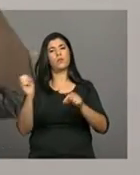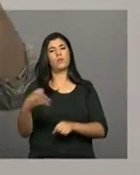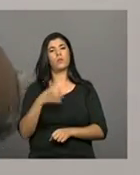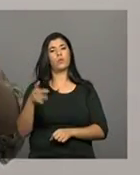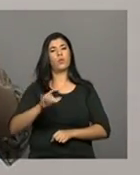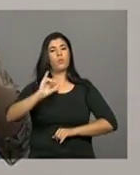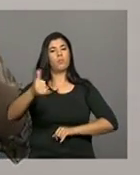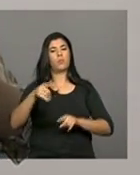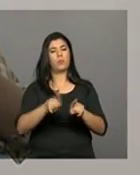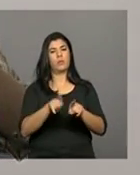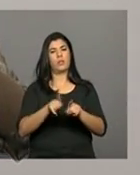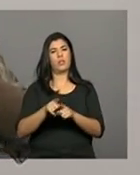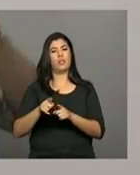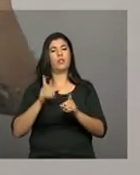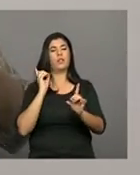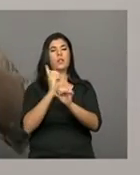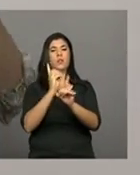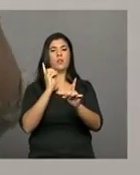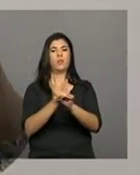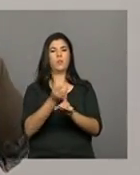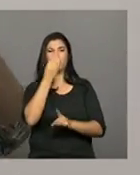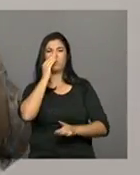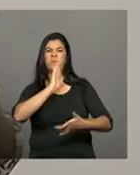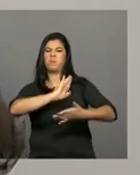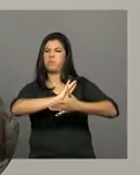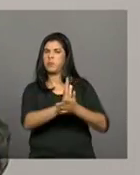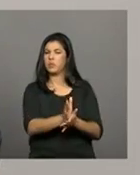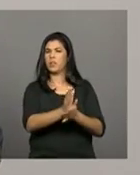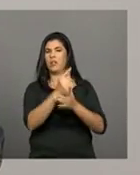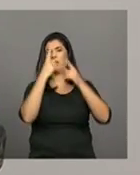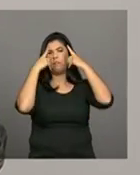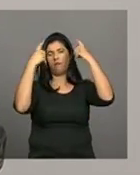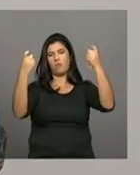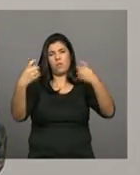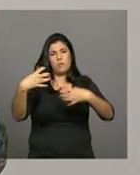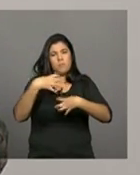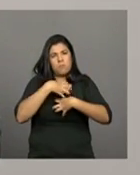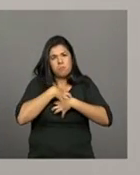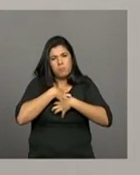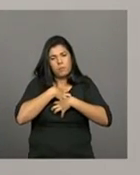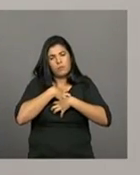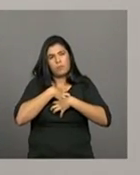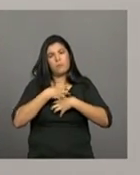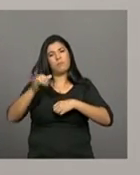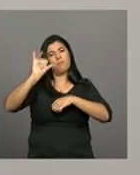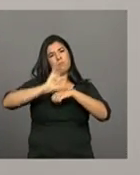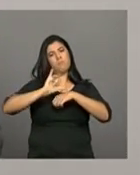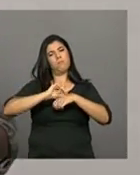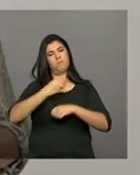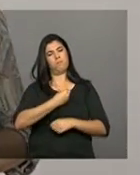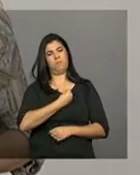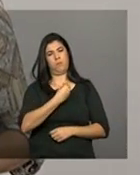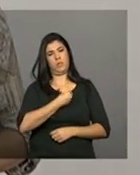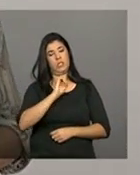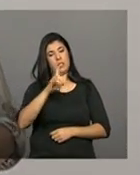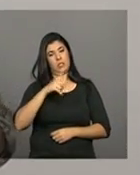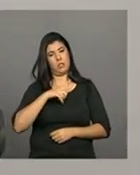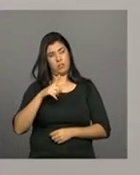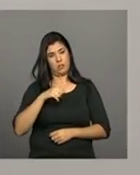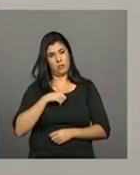caminho, que é o caminho de rejeitar a violência que se abate sobre si mesma, se ela